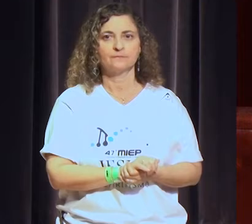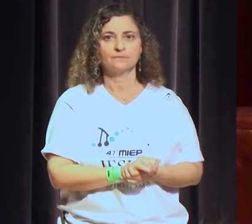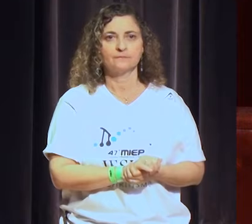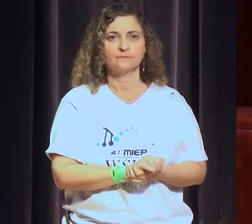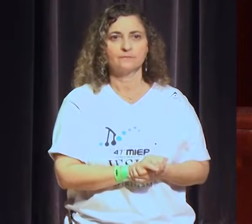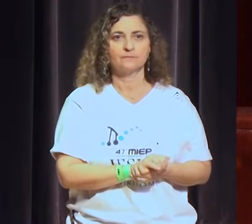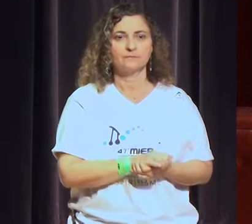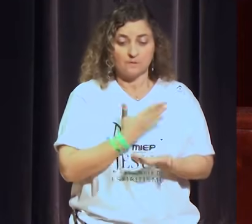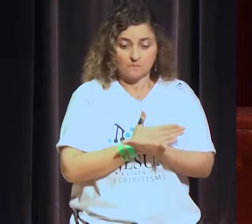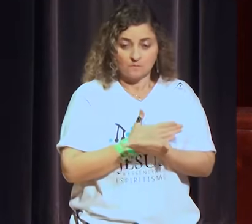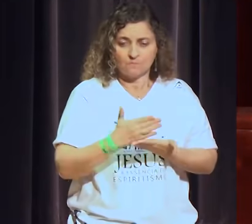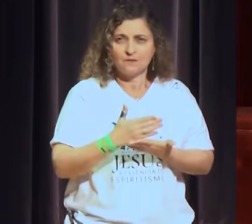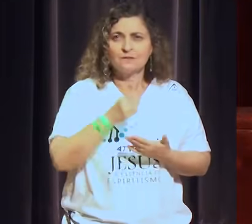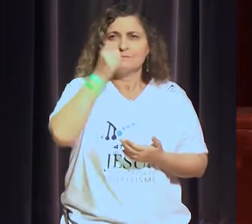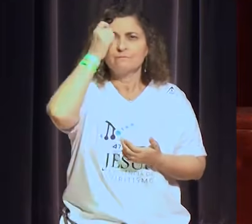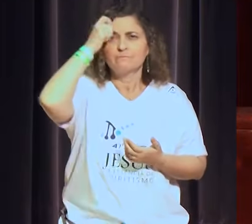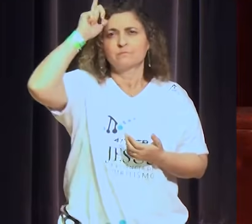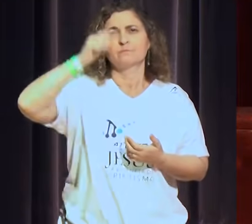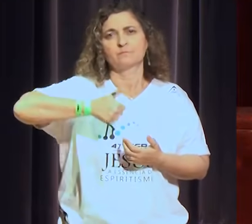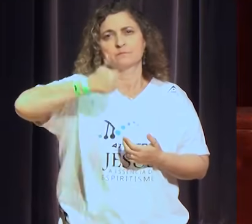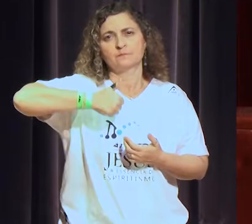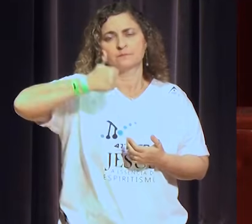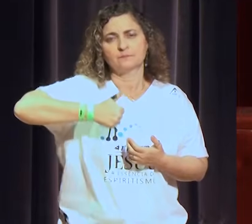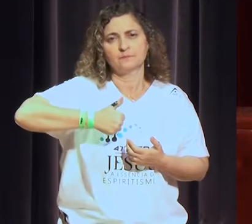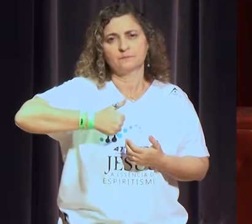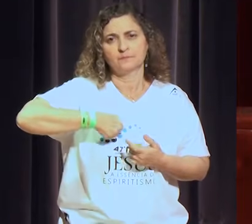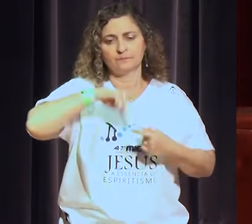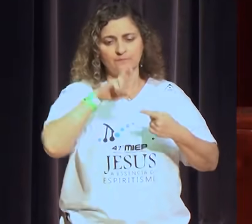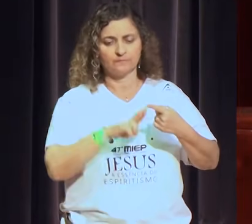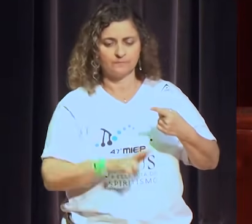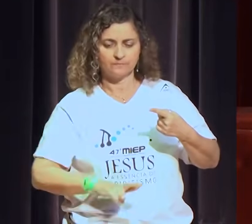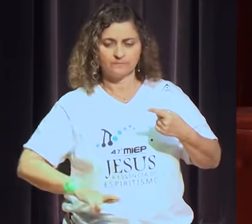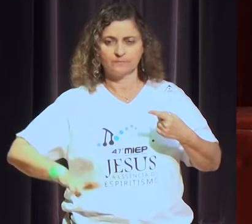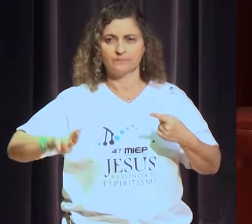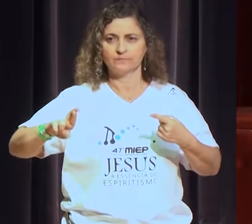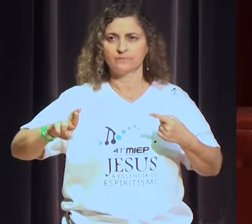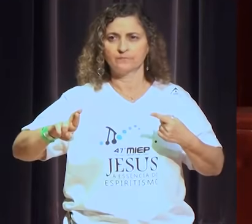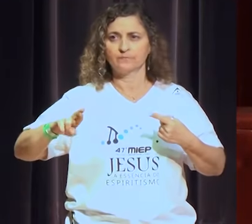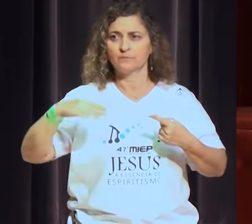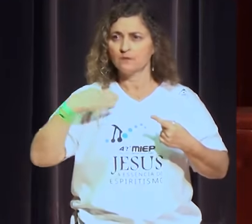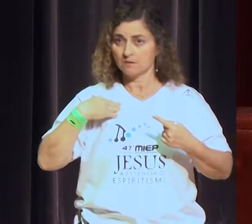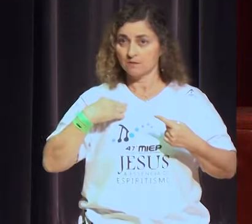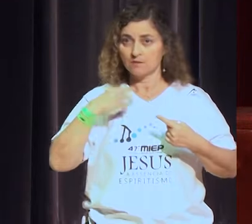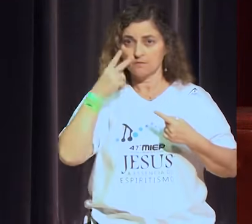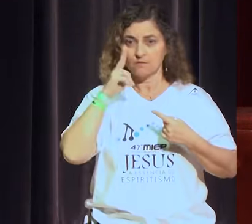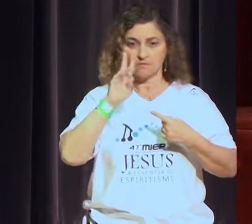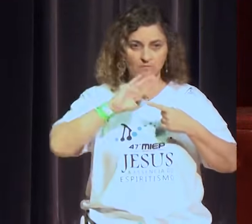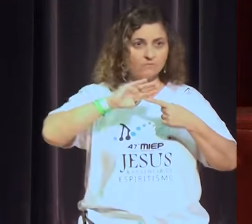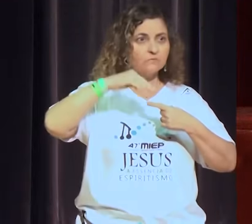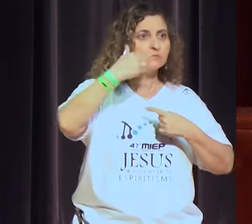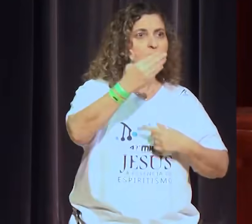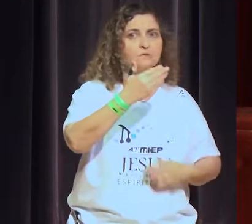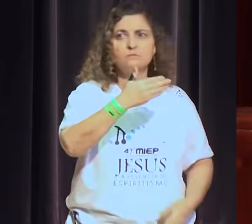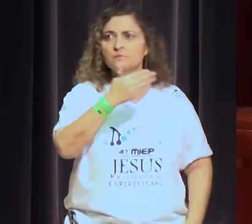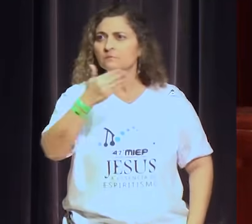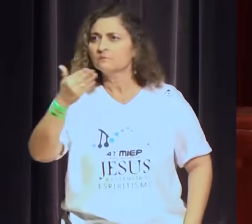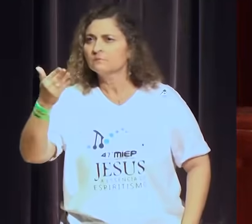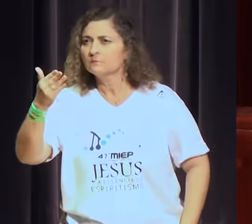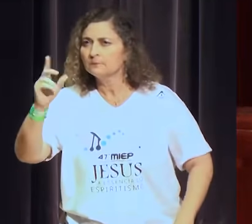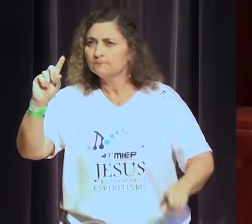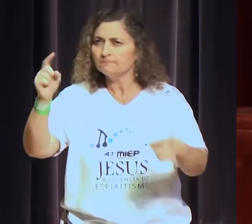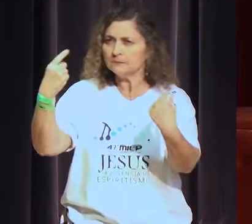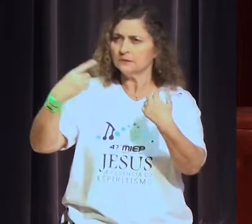Começa a ideia religiosa. Eu olho para fora, o que desafia meus